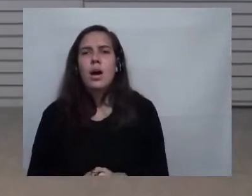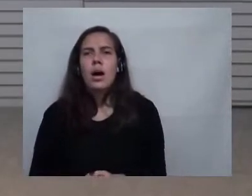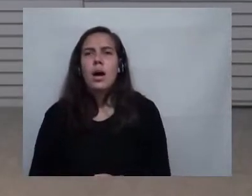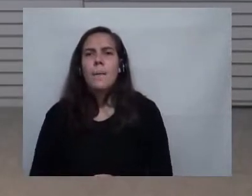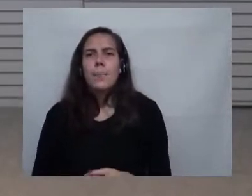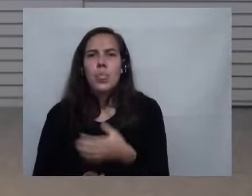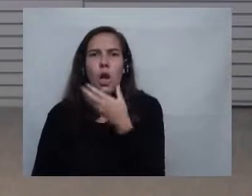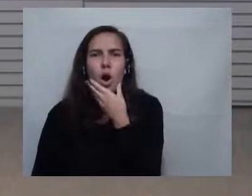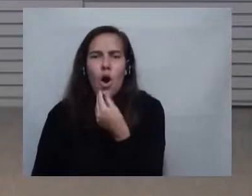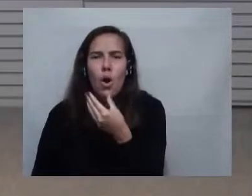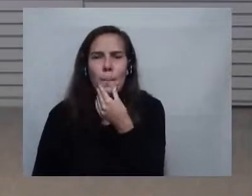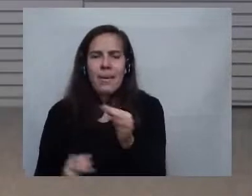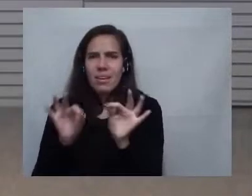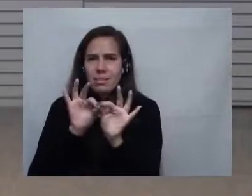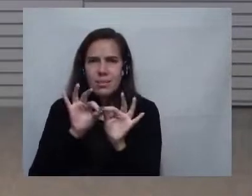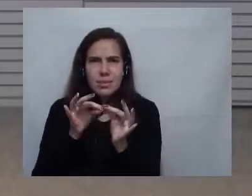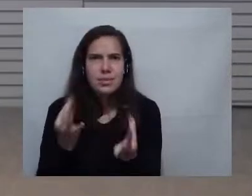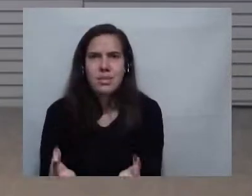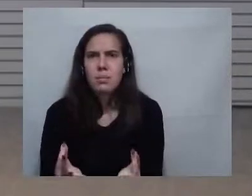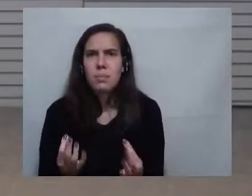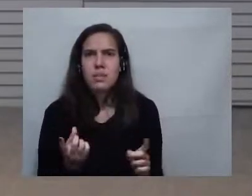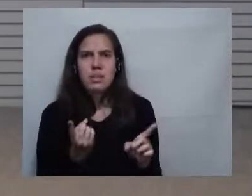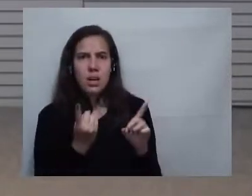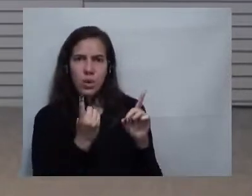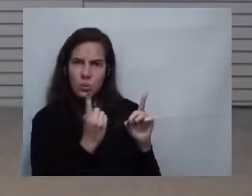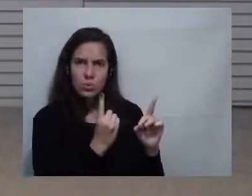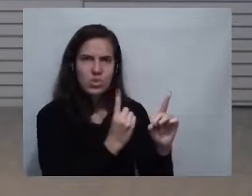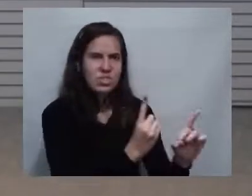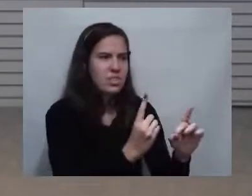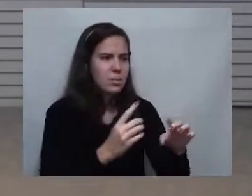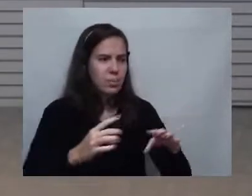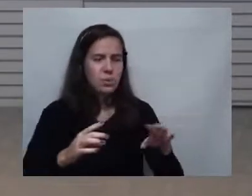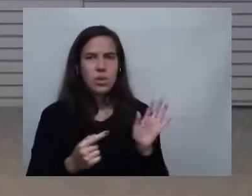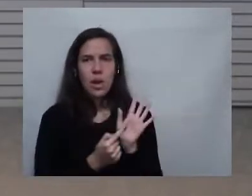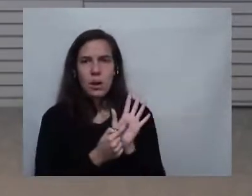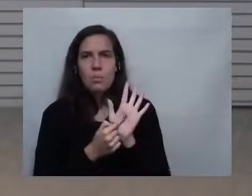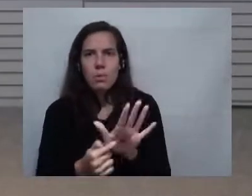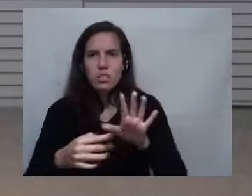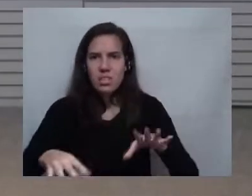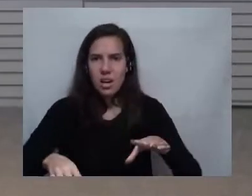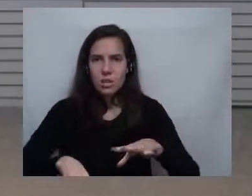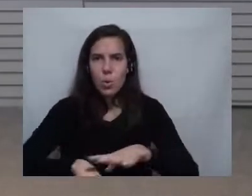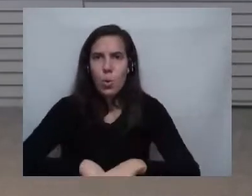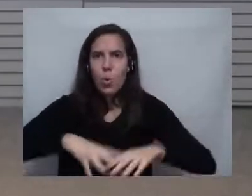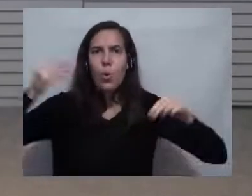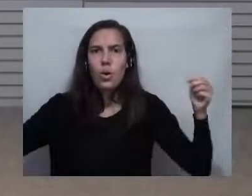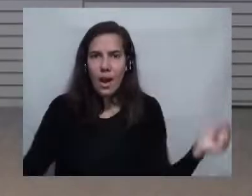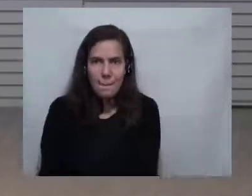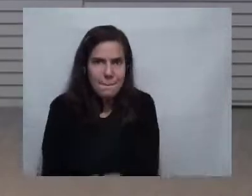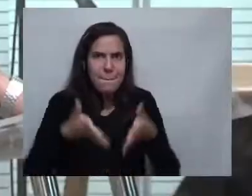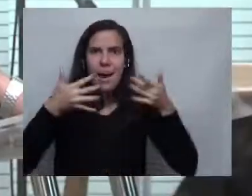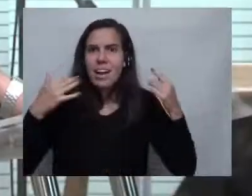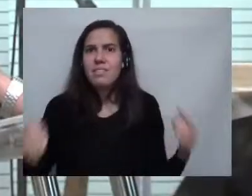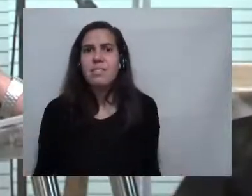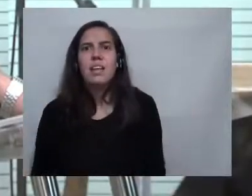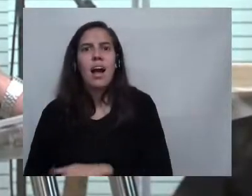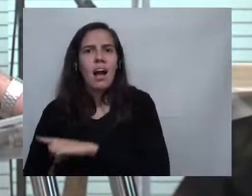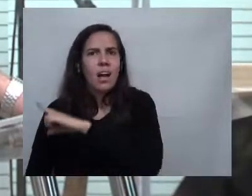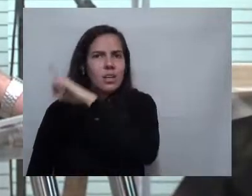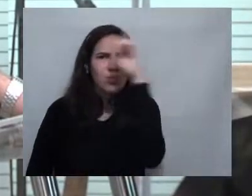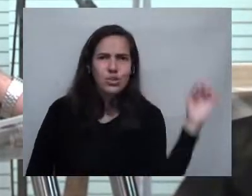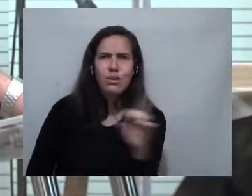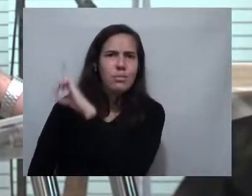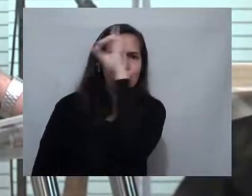com alguns seguidores fazendo sinais cumprindo as escrituras e dia após dia